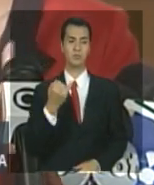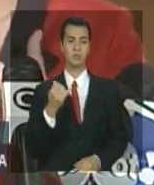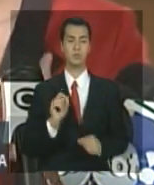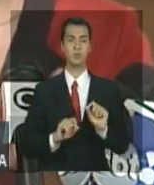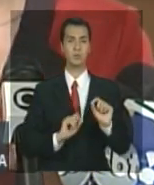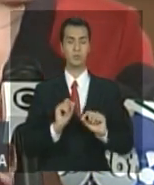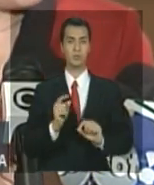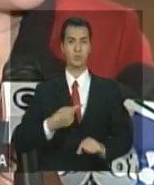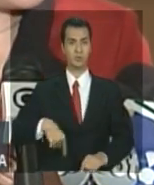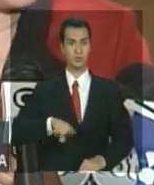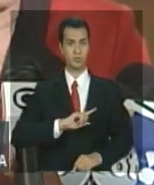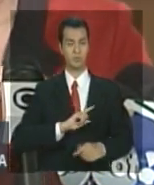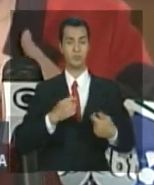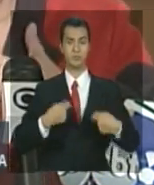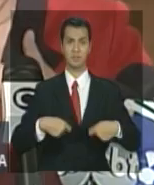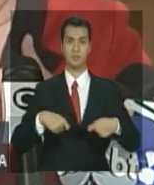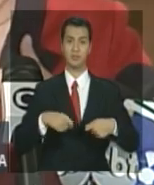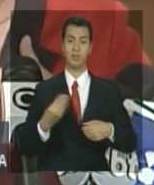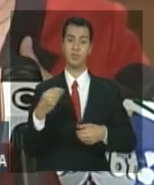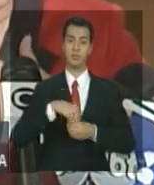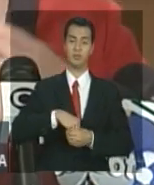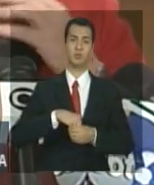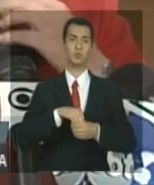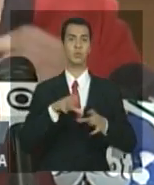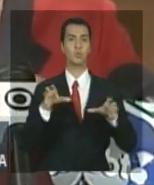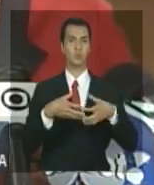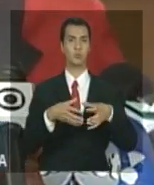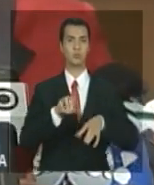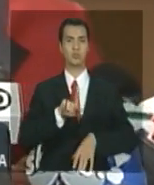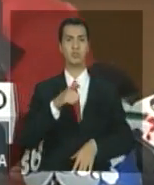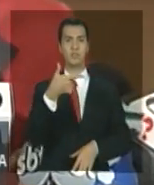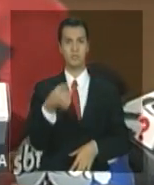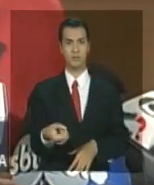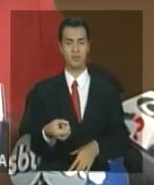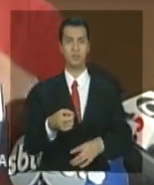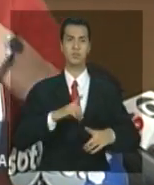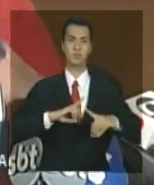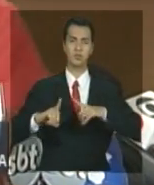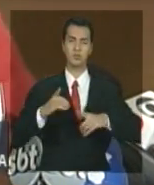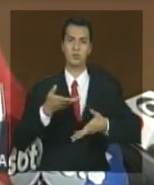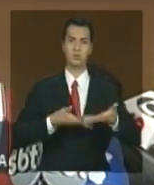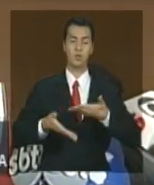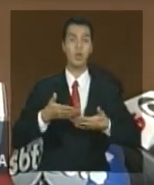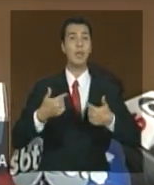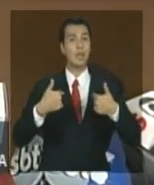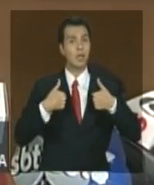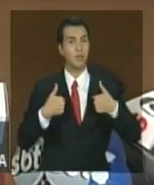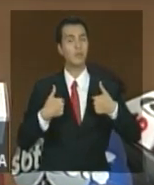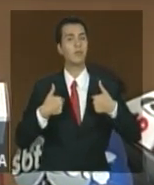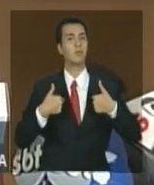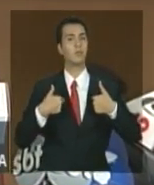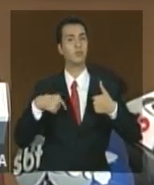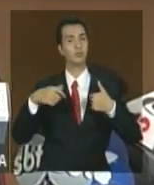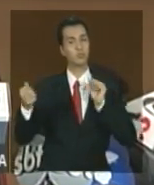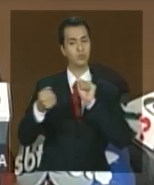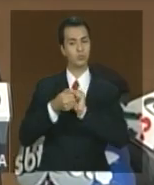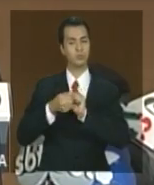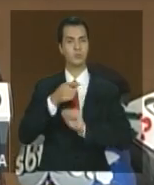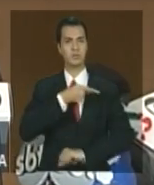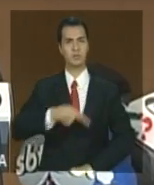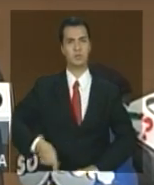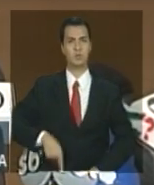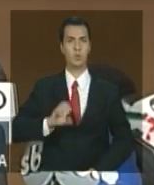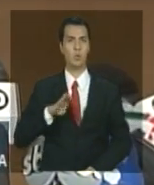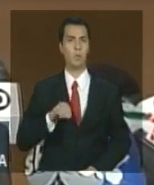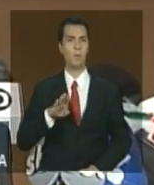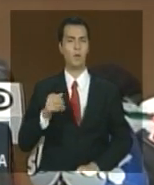nos informe no G20. Eu tenho tido com o presidente Obama uma relação de